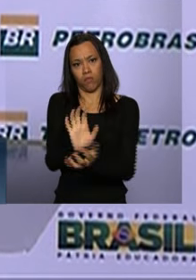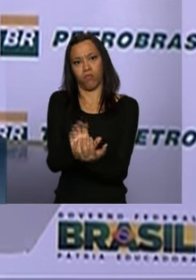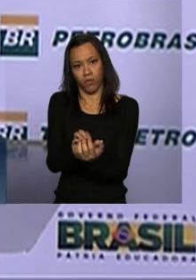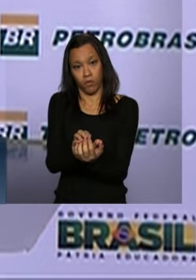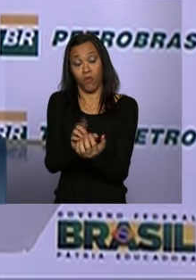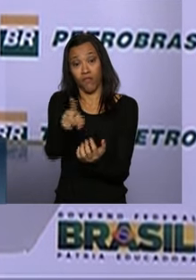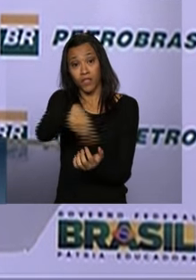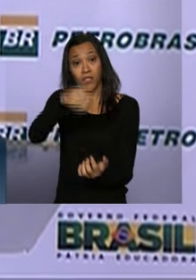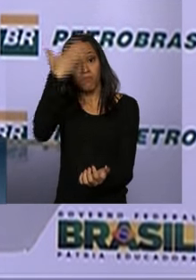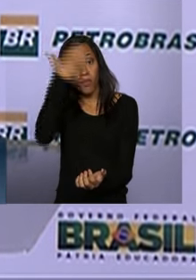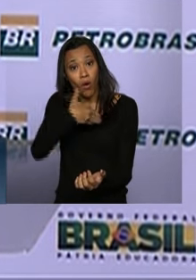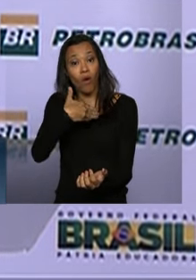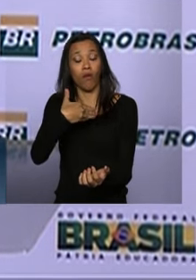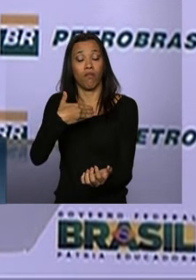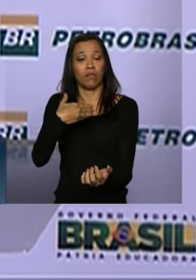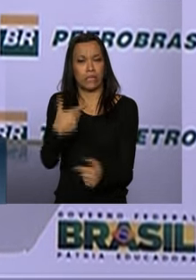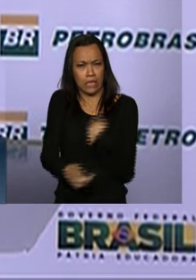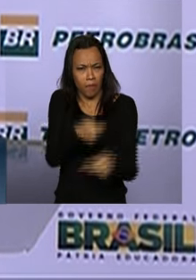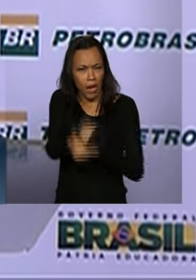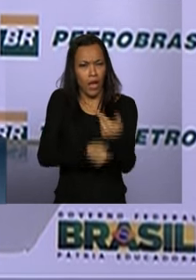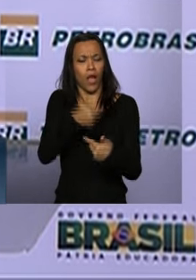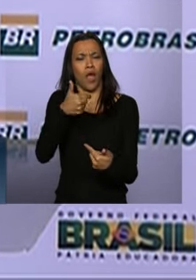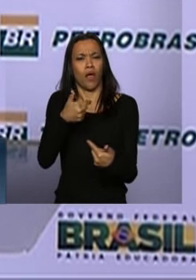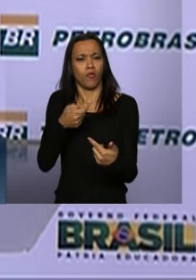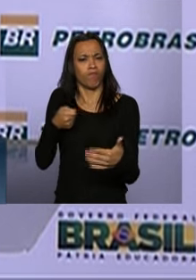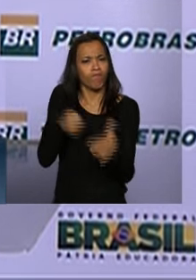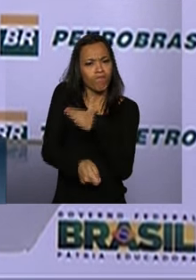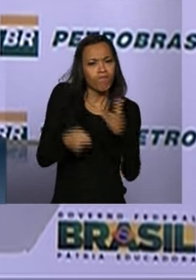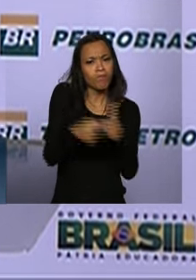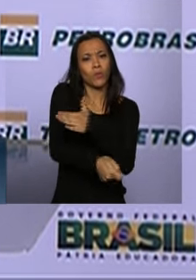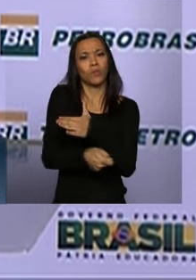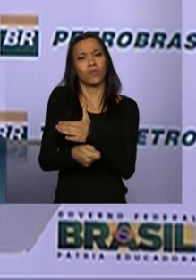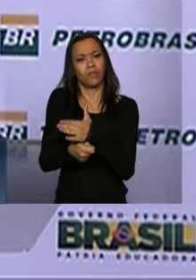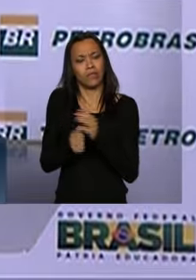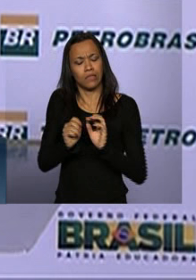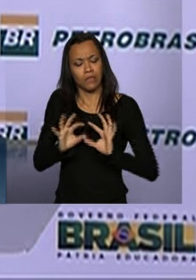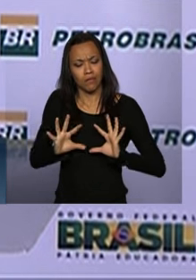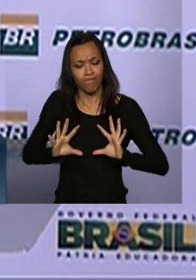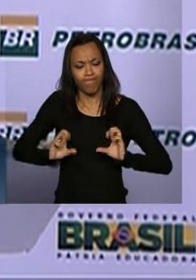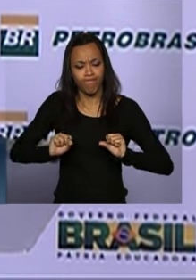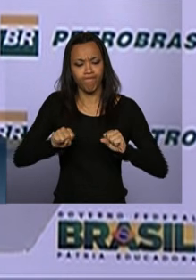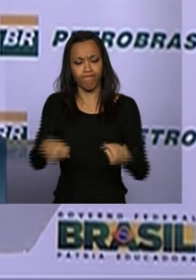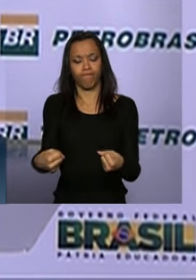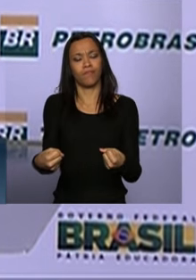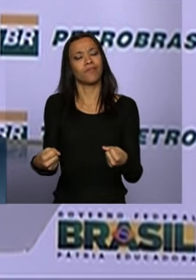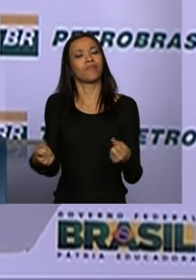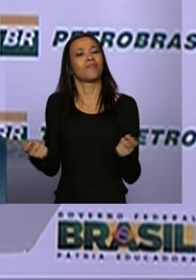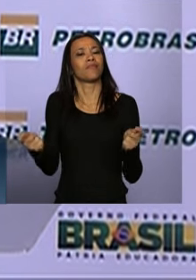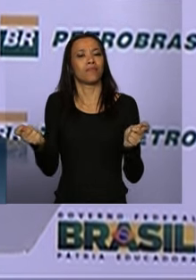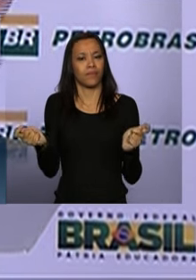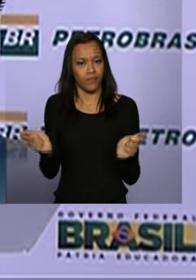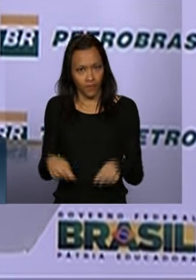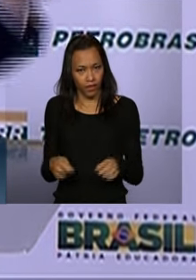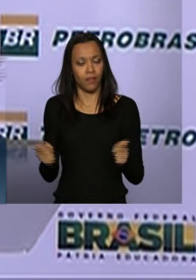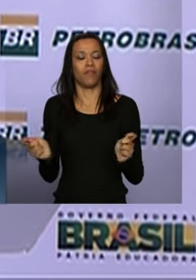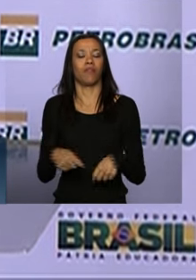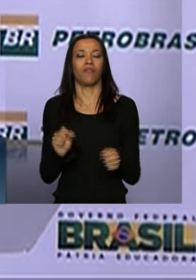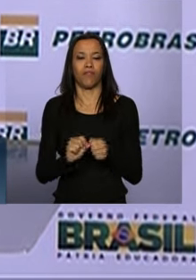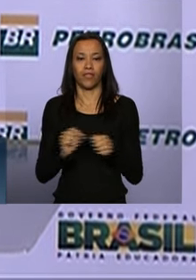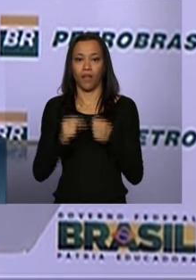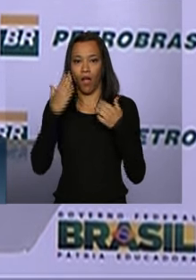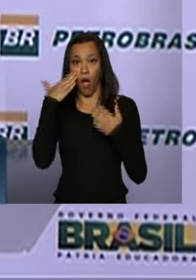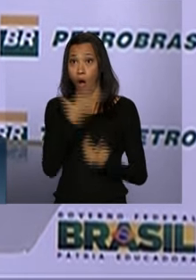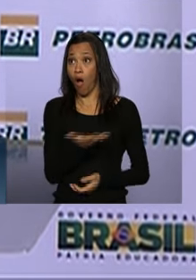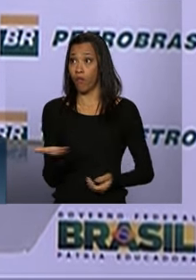mostram que, com determinação, com trabalho, com muita dedicação, é possível fazer o que nós estamos